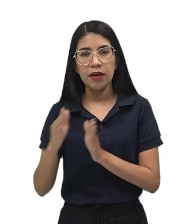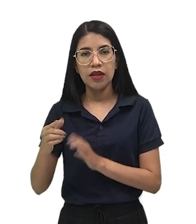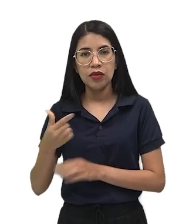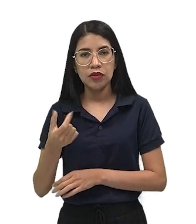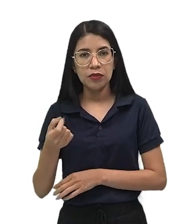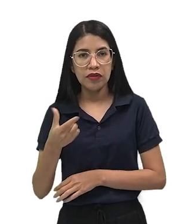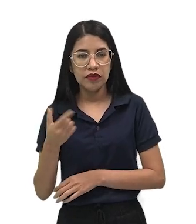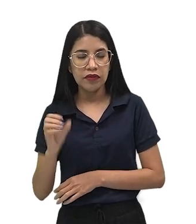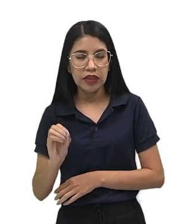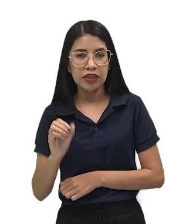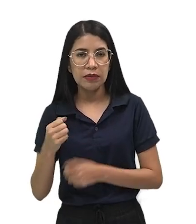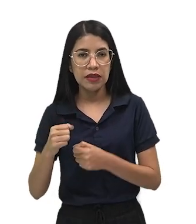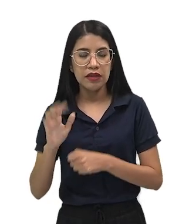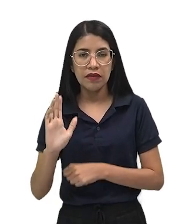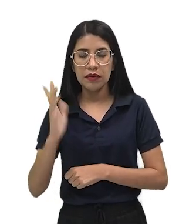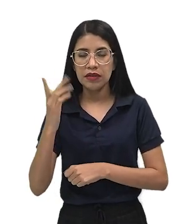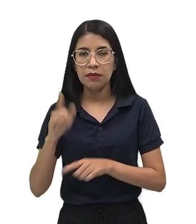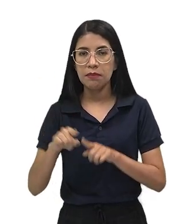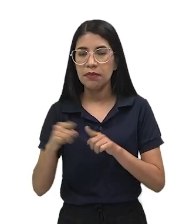aconteceu então o nosso censo